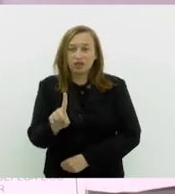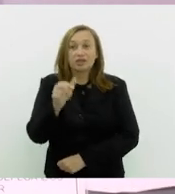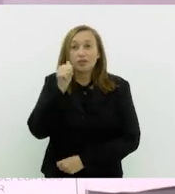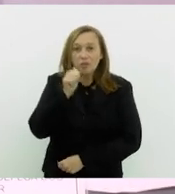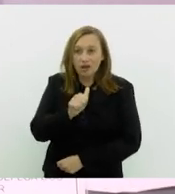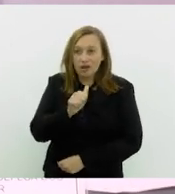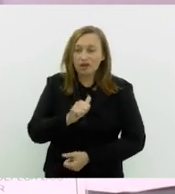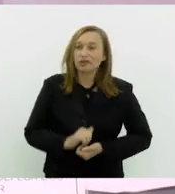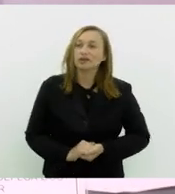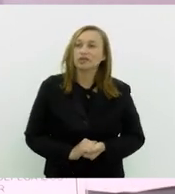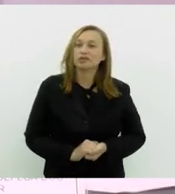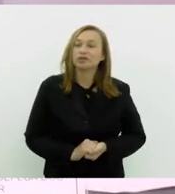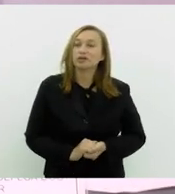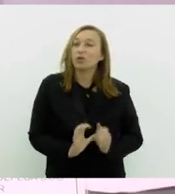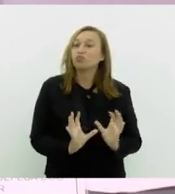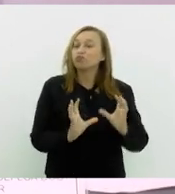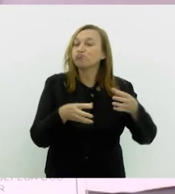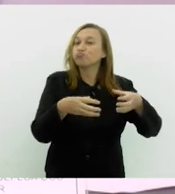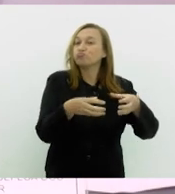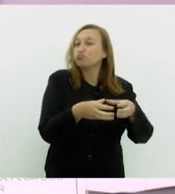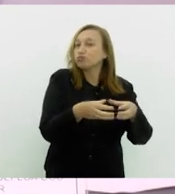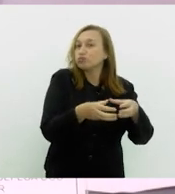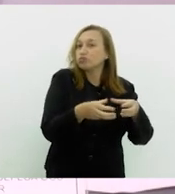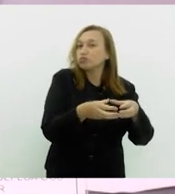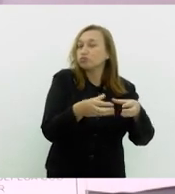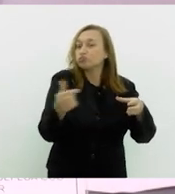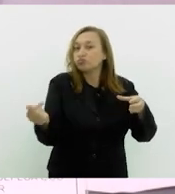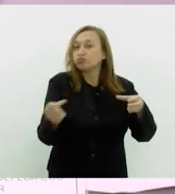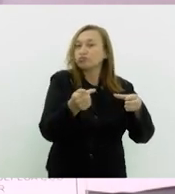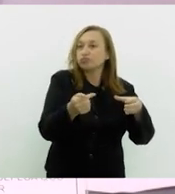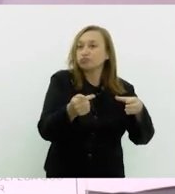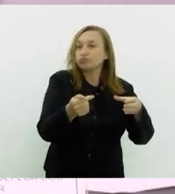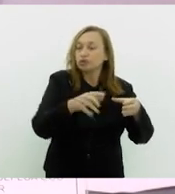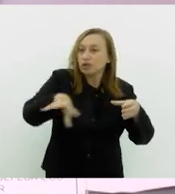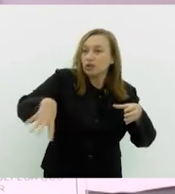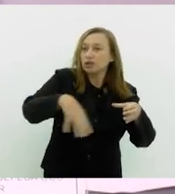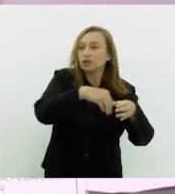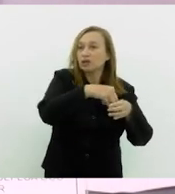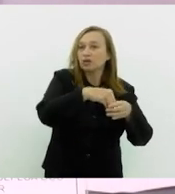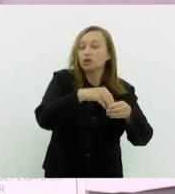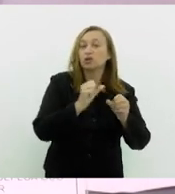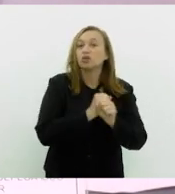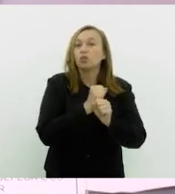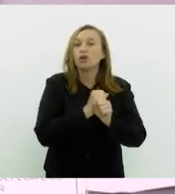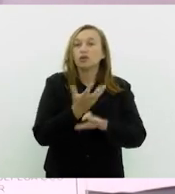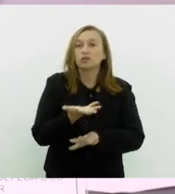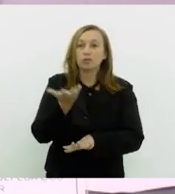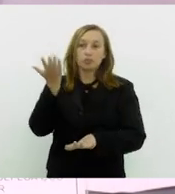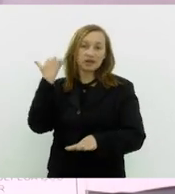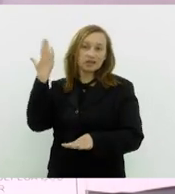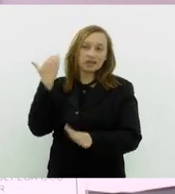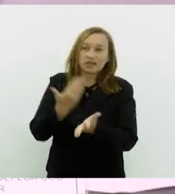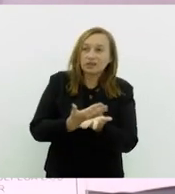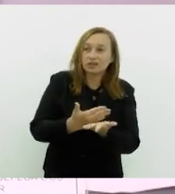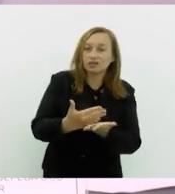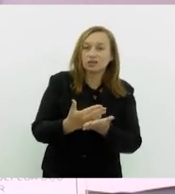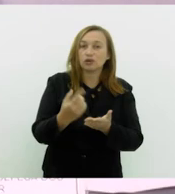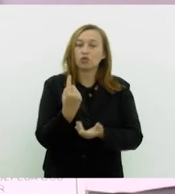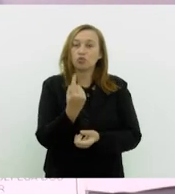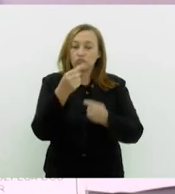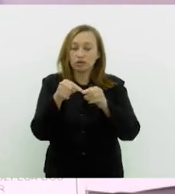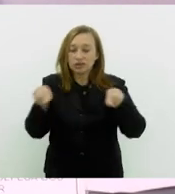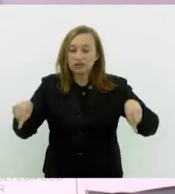Mulher. Essa é uma comissão que implantamos no ano passado com uma sala. Então, a